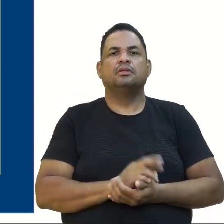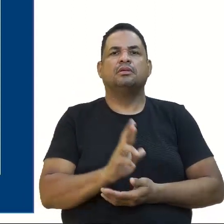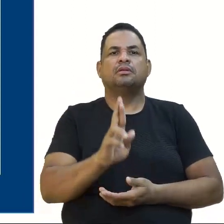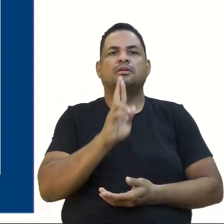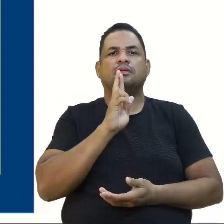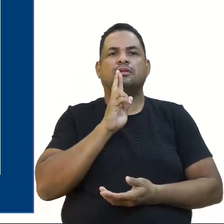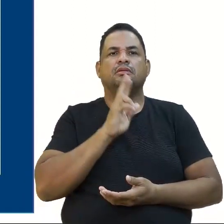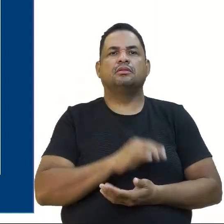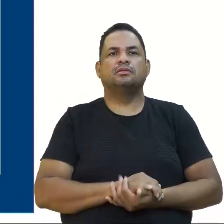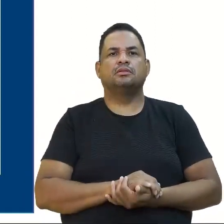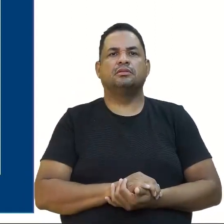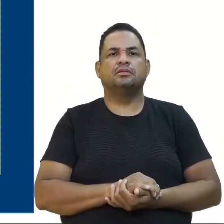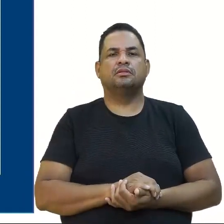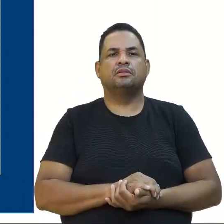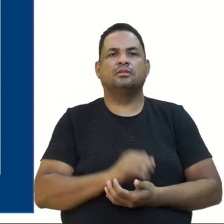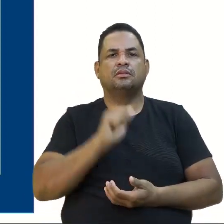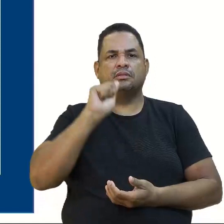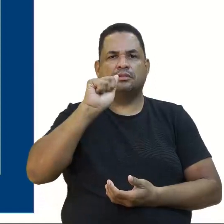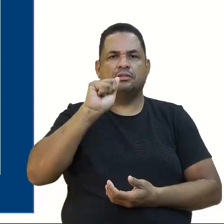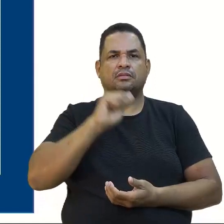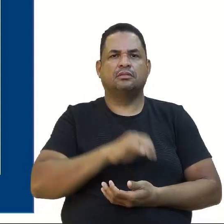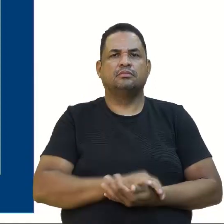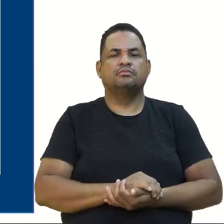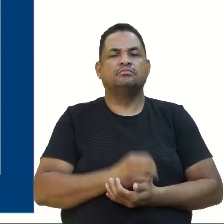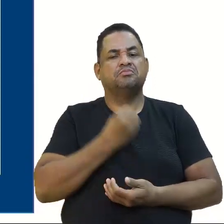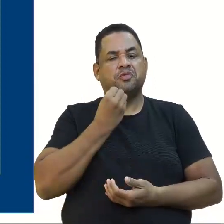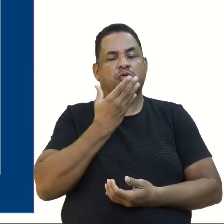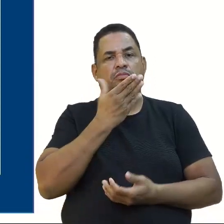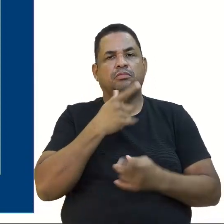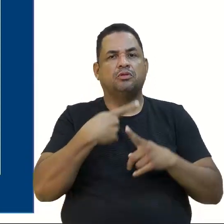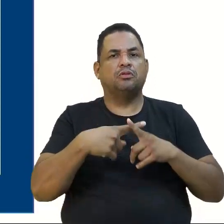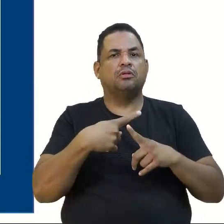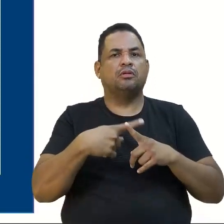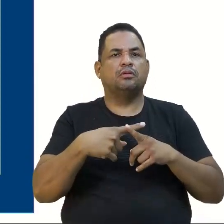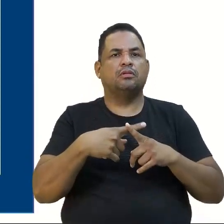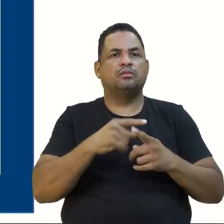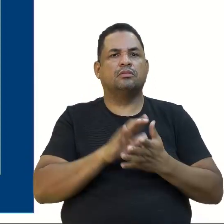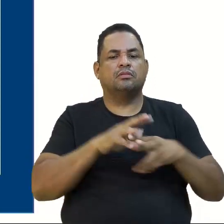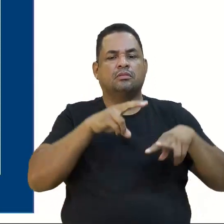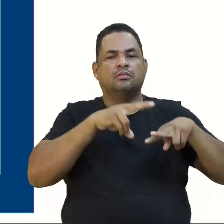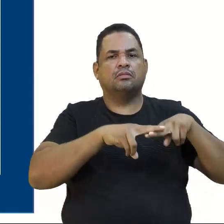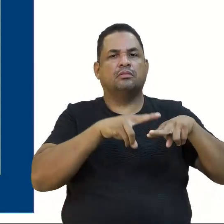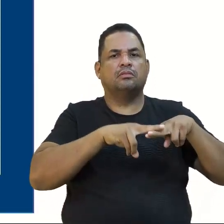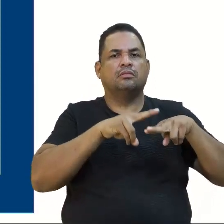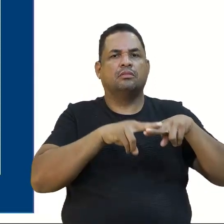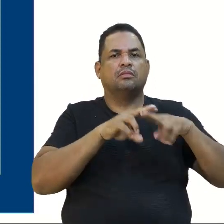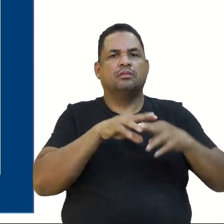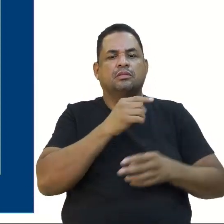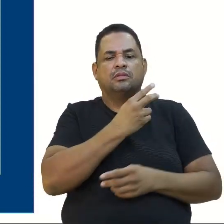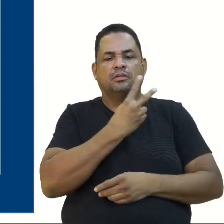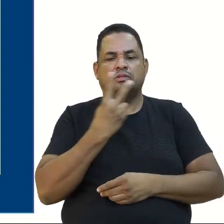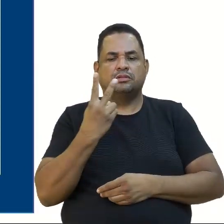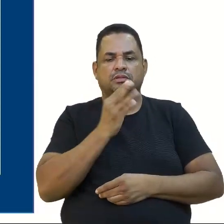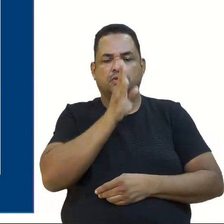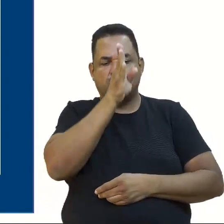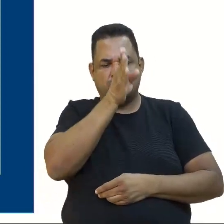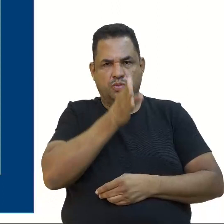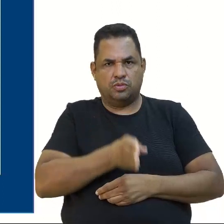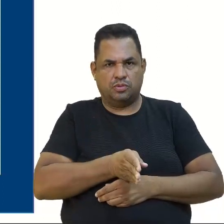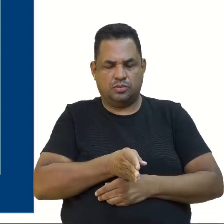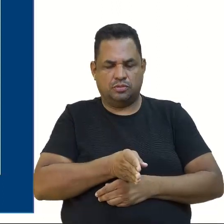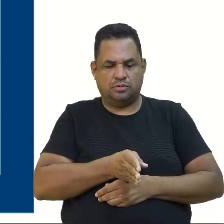letra A. Muito bem, por quê? A carteira A tá na segunda coluna, né? Olha aqui,